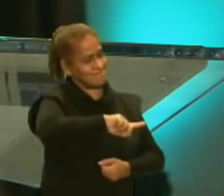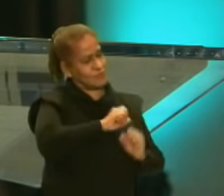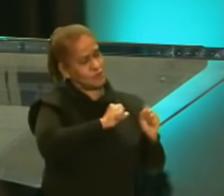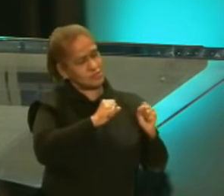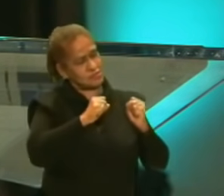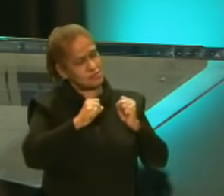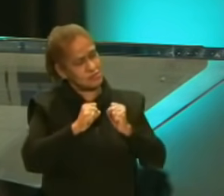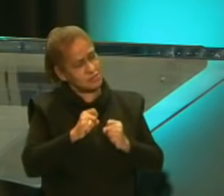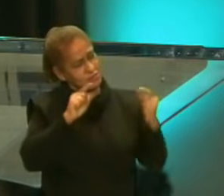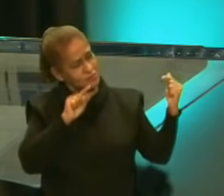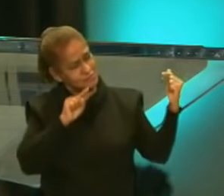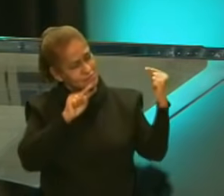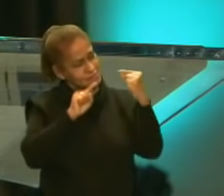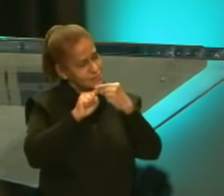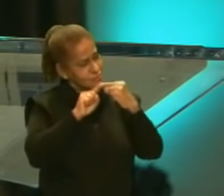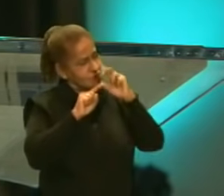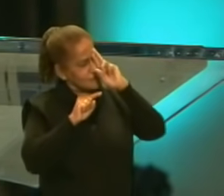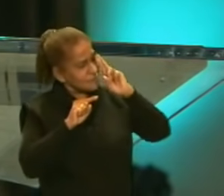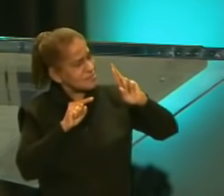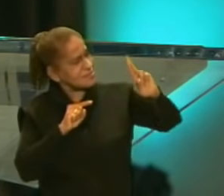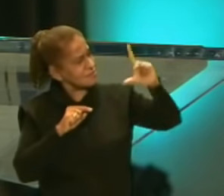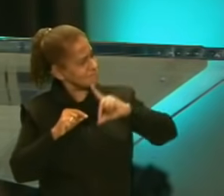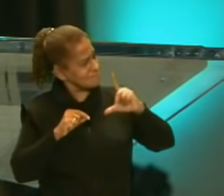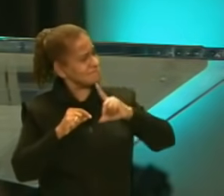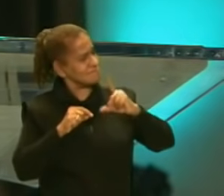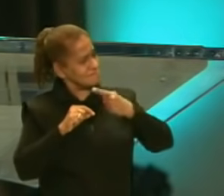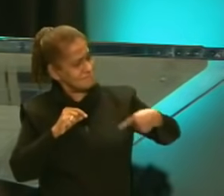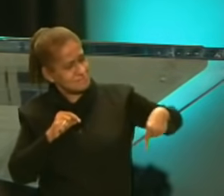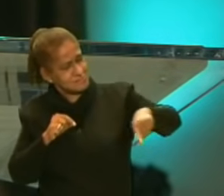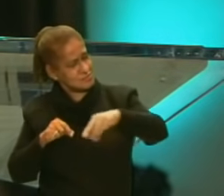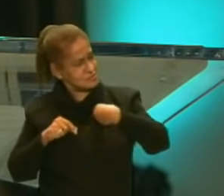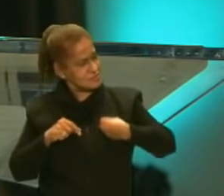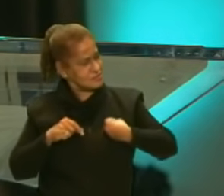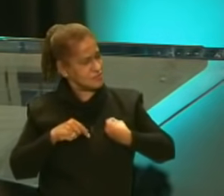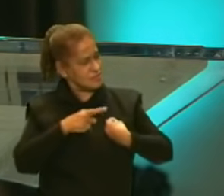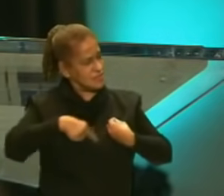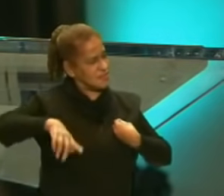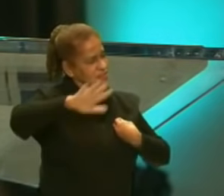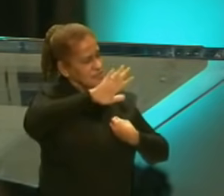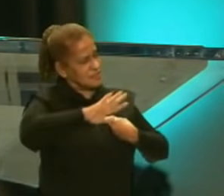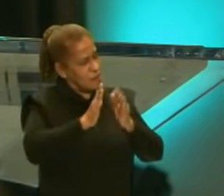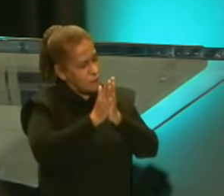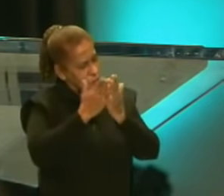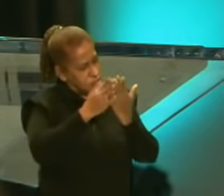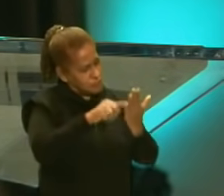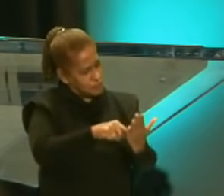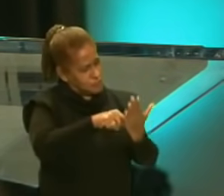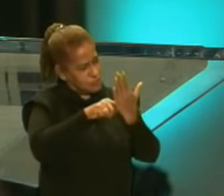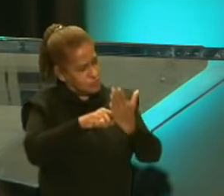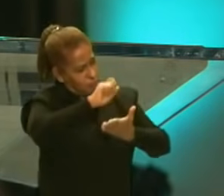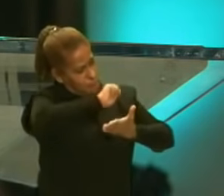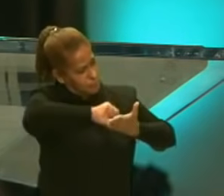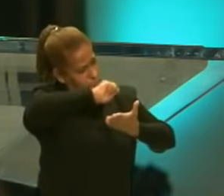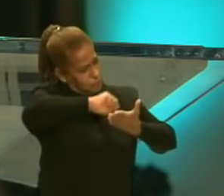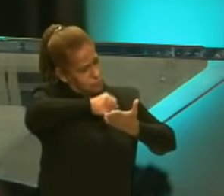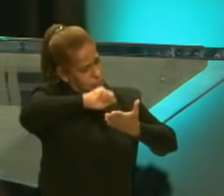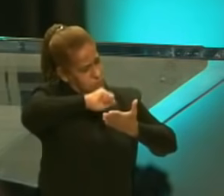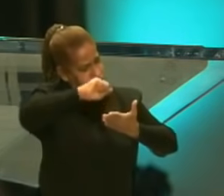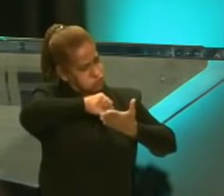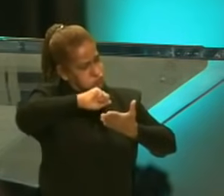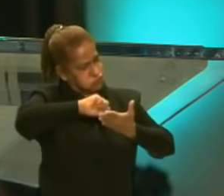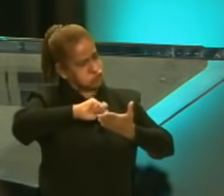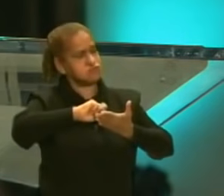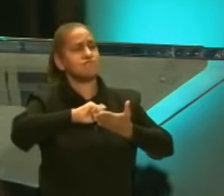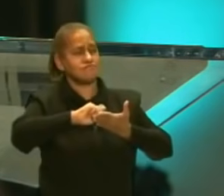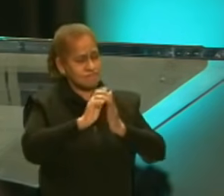aquele propósito que o Senhor tem em permitir que essas palavras fossem escritas